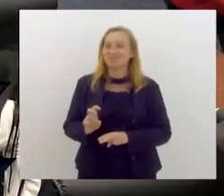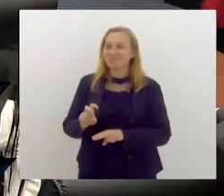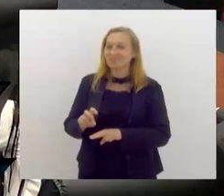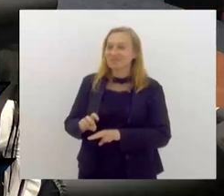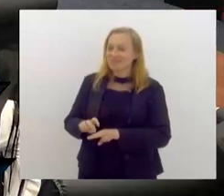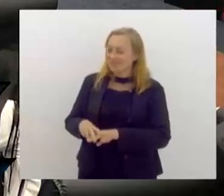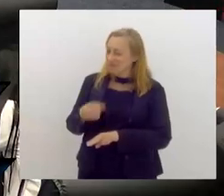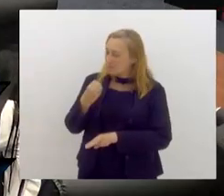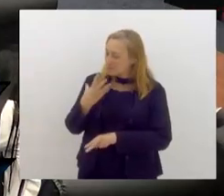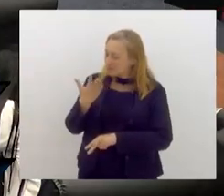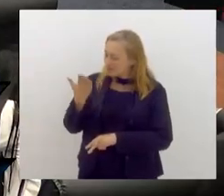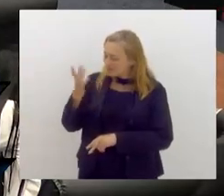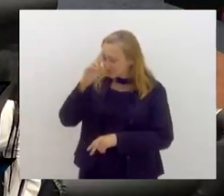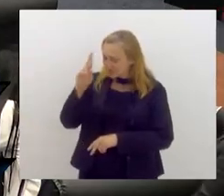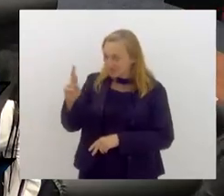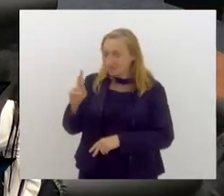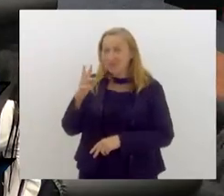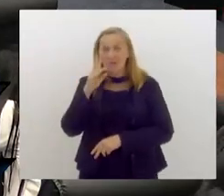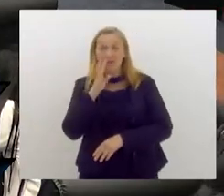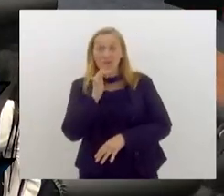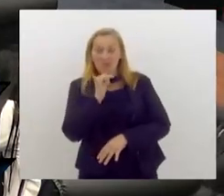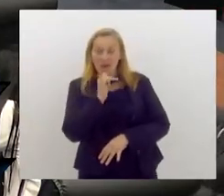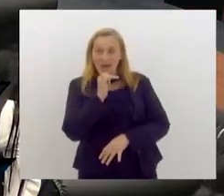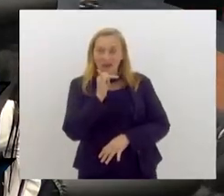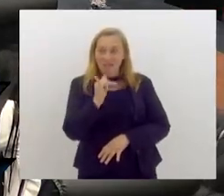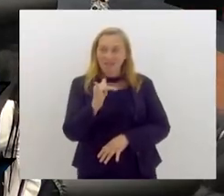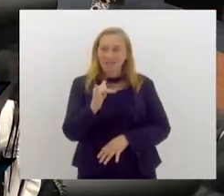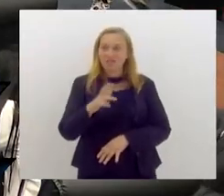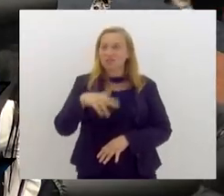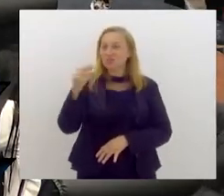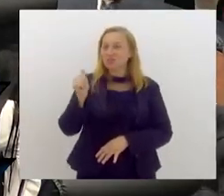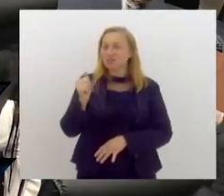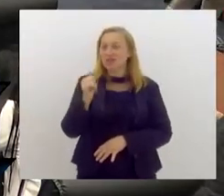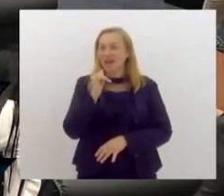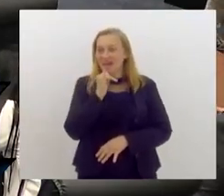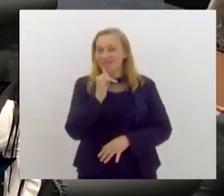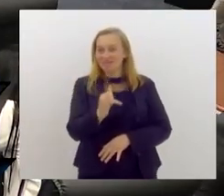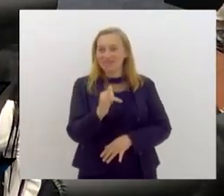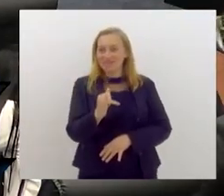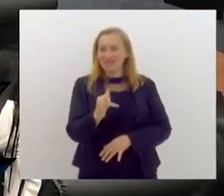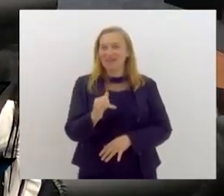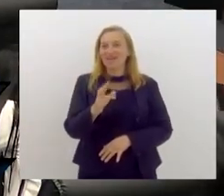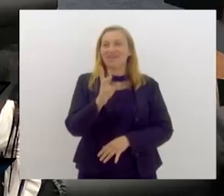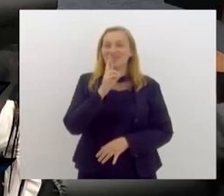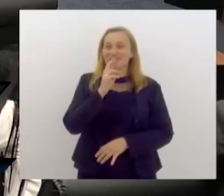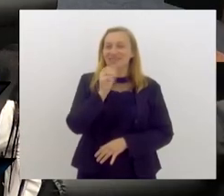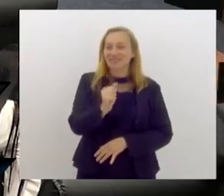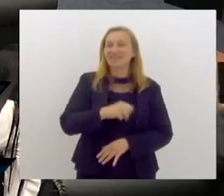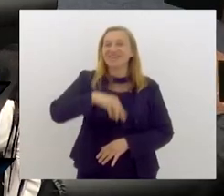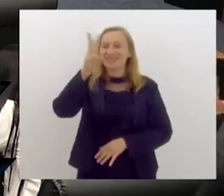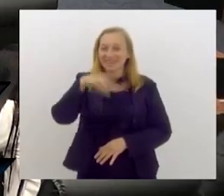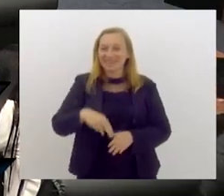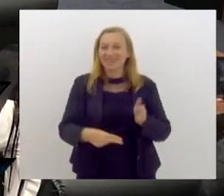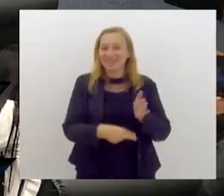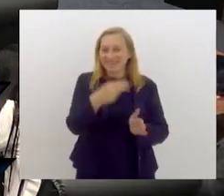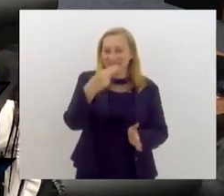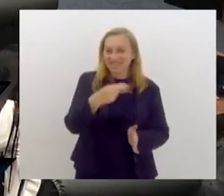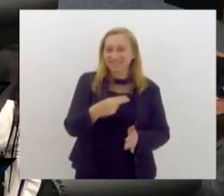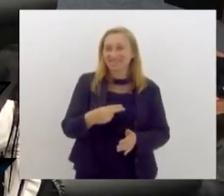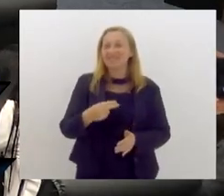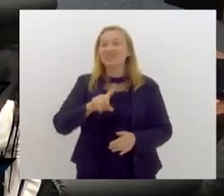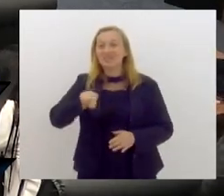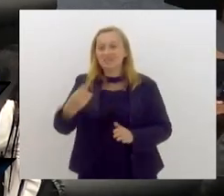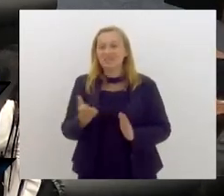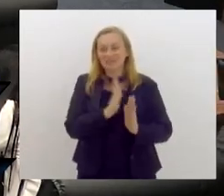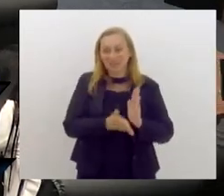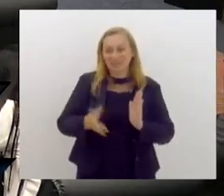aprova. Mas fica aqui o aviso de nunca avisar ao Rodrigo Amorim quando alguém for fazer a cirurgia. Tá bom. Depois pela ordem,